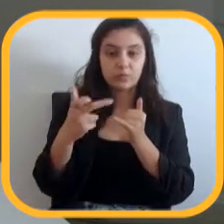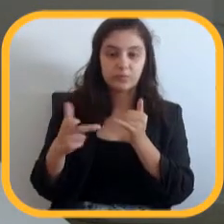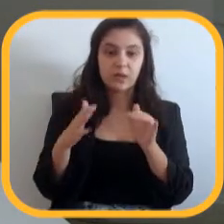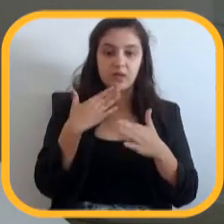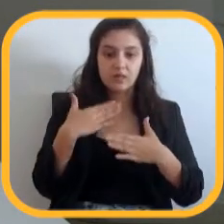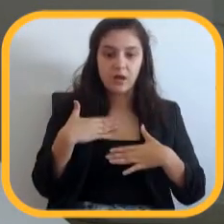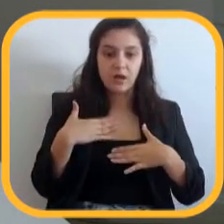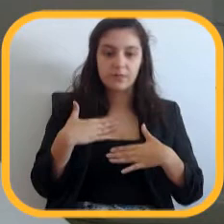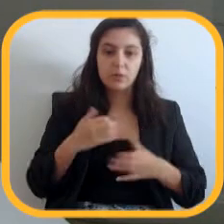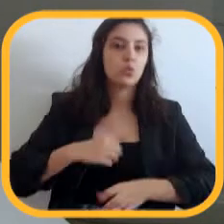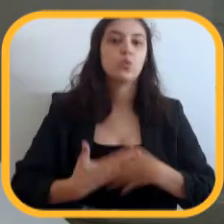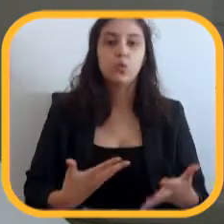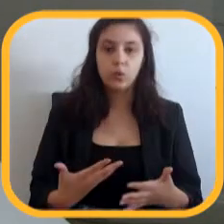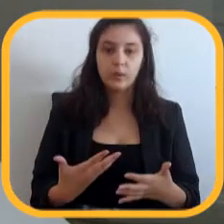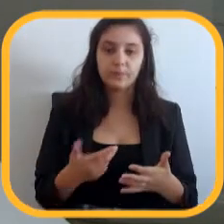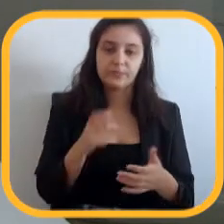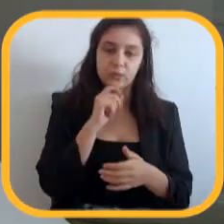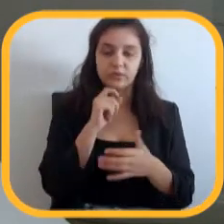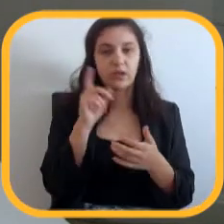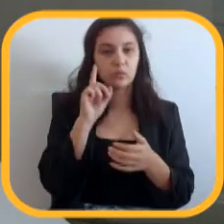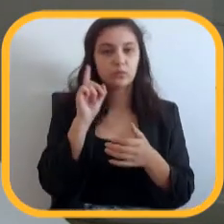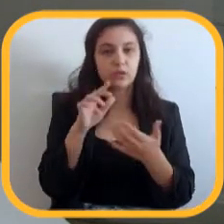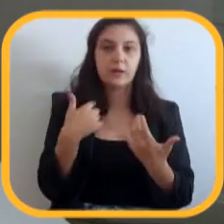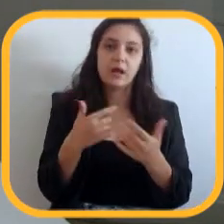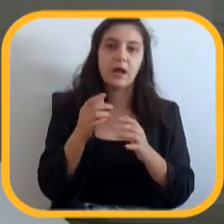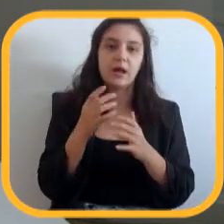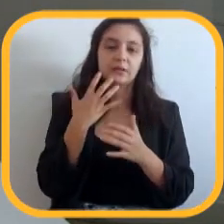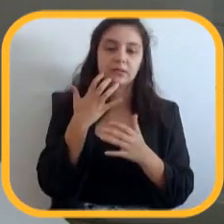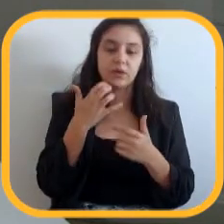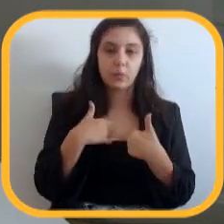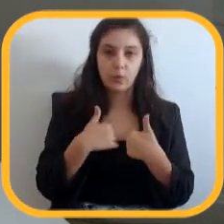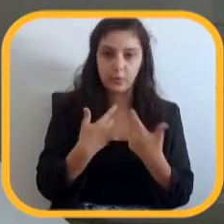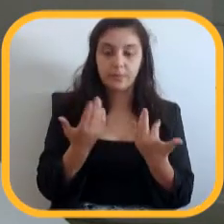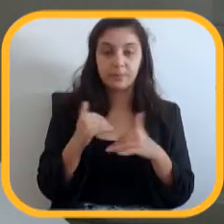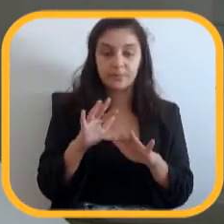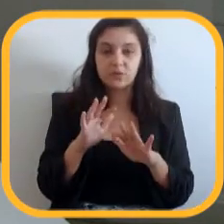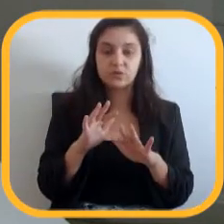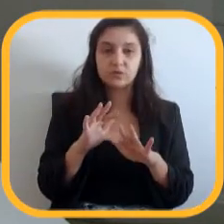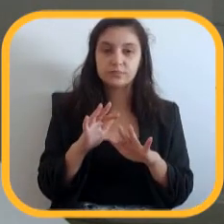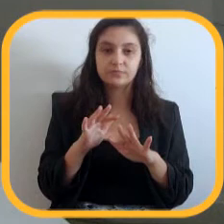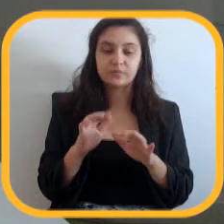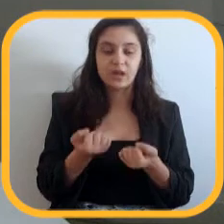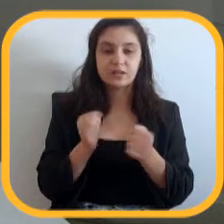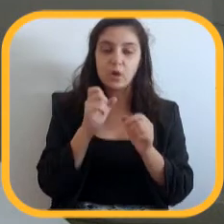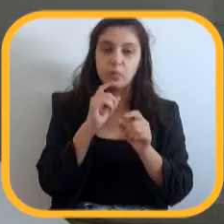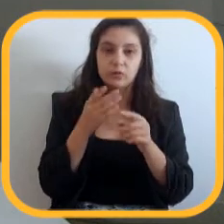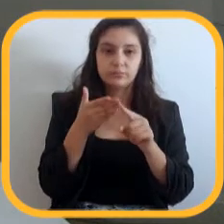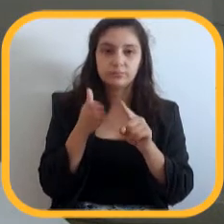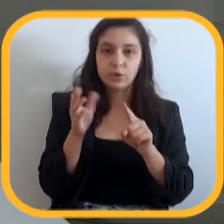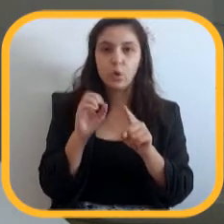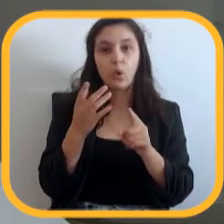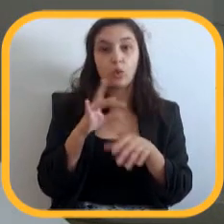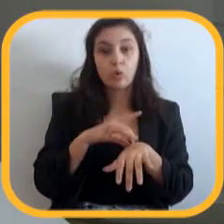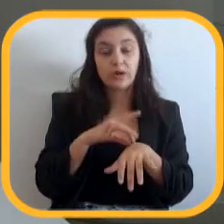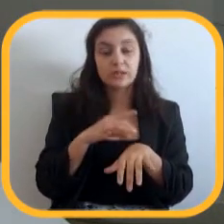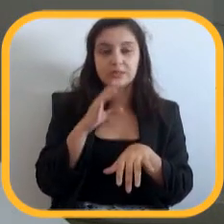um estado que nos prepara para reagir, sendo essencial a autopreservação. No entanto, a ansiedade pode ser disfuncional